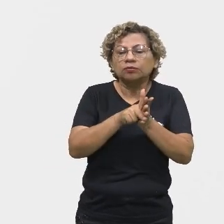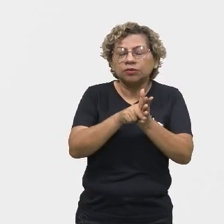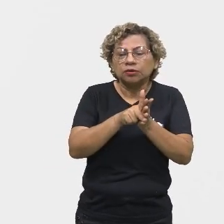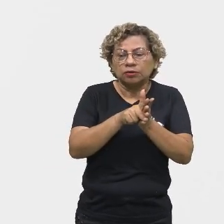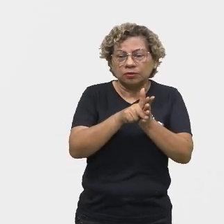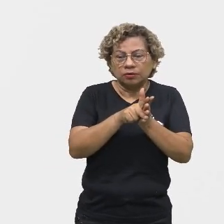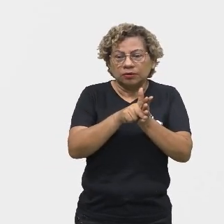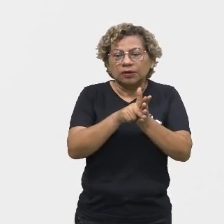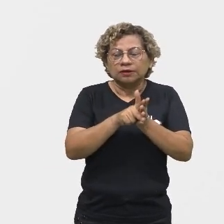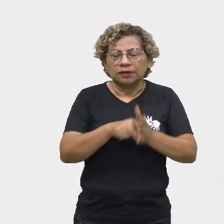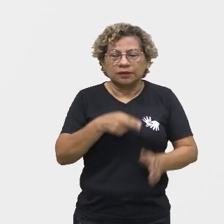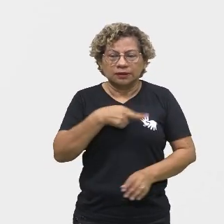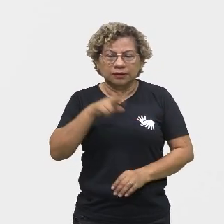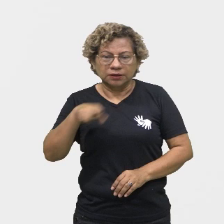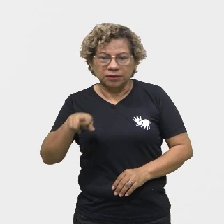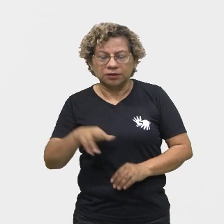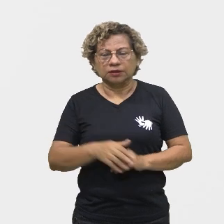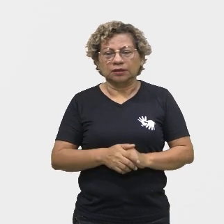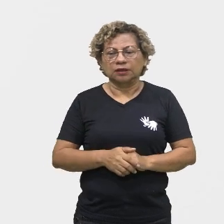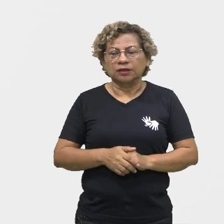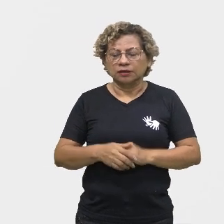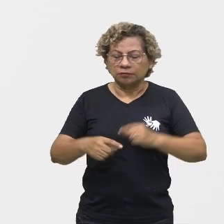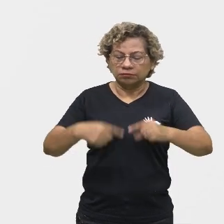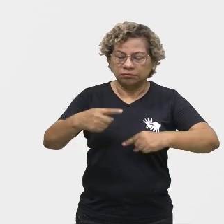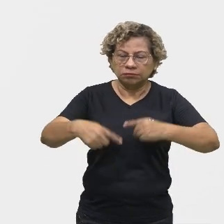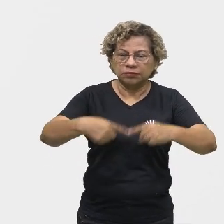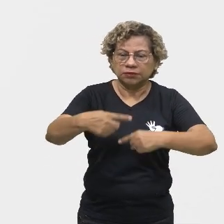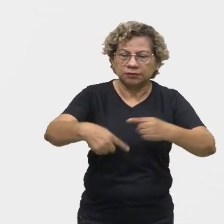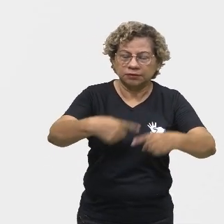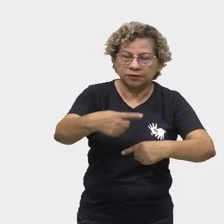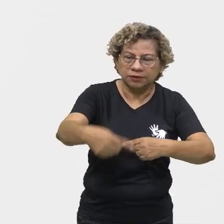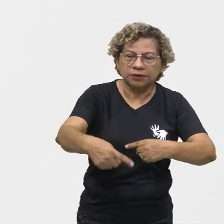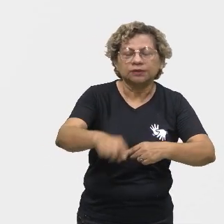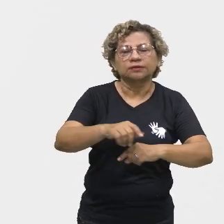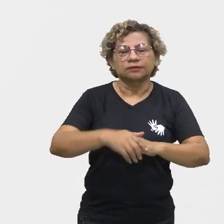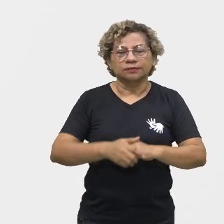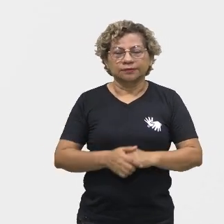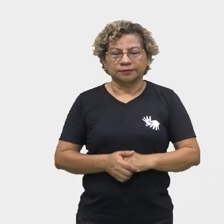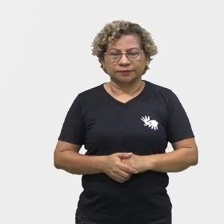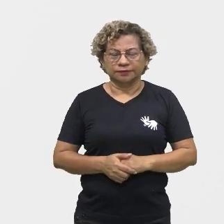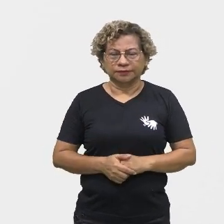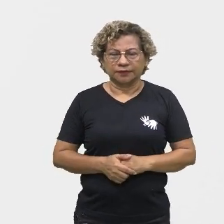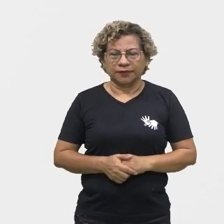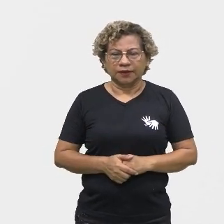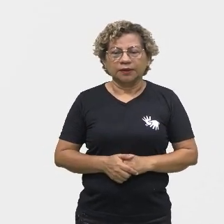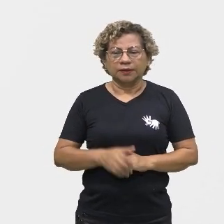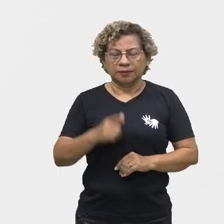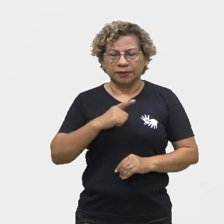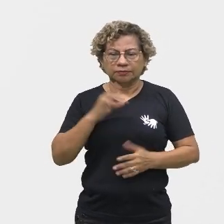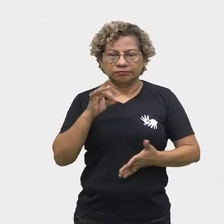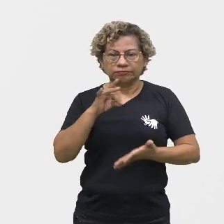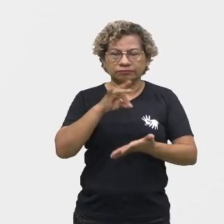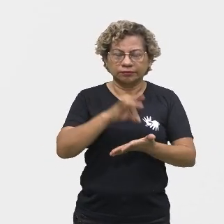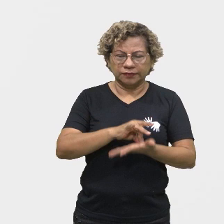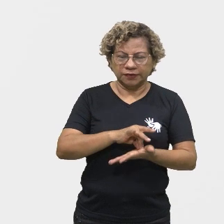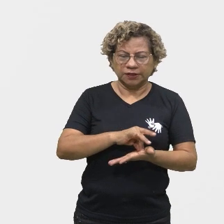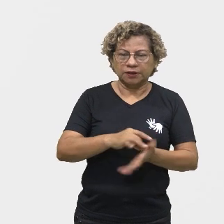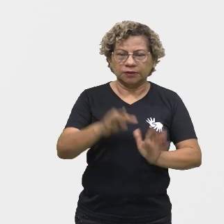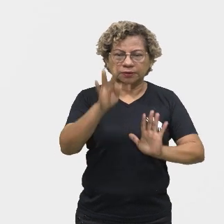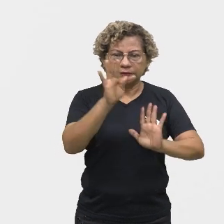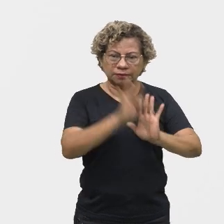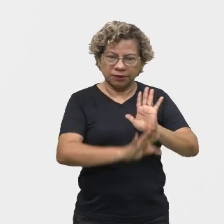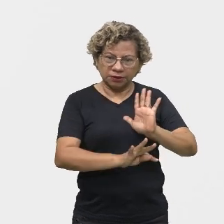e repassando para as novas gerações e seguidores, para que a validade dos textos